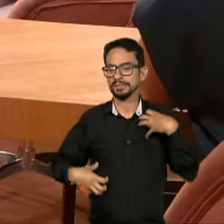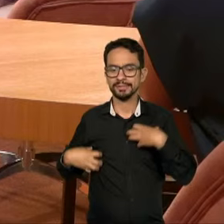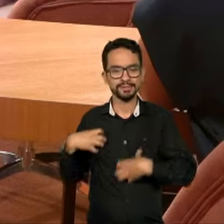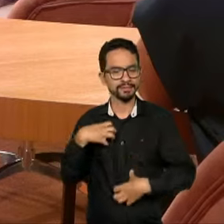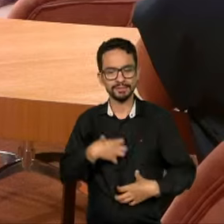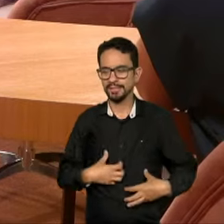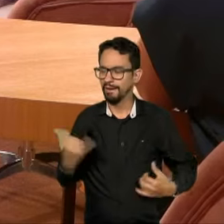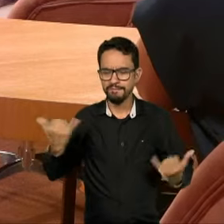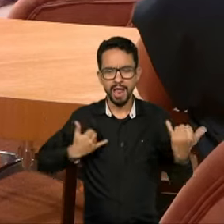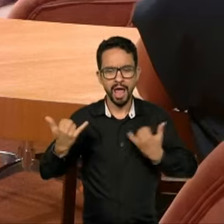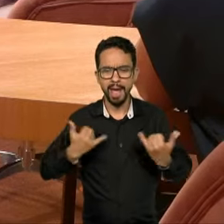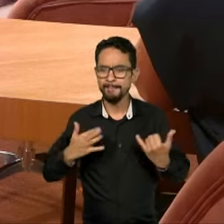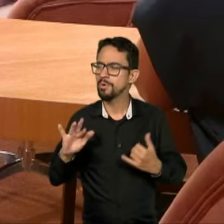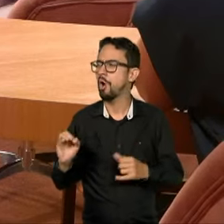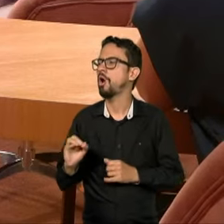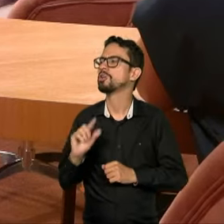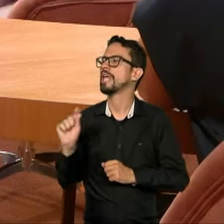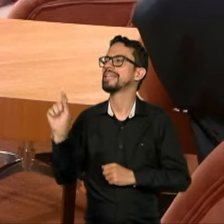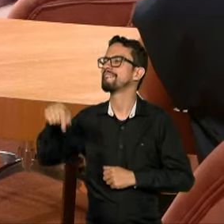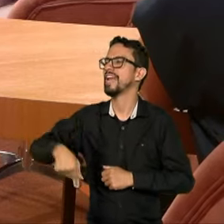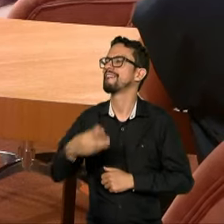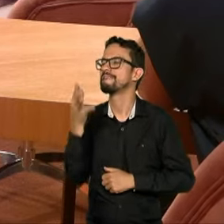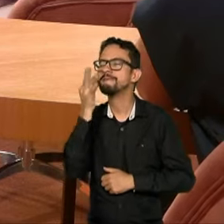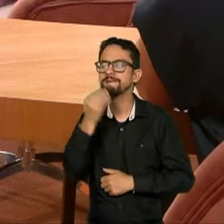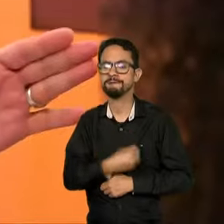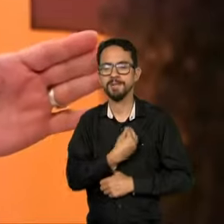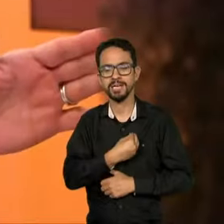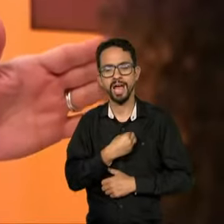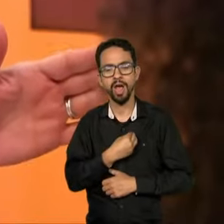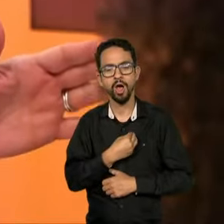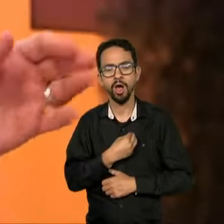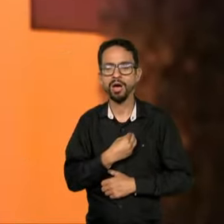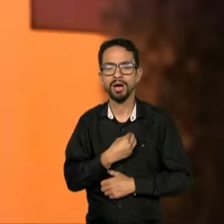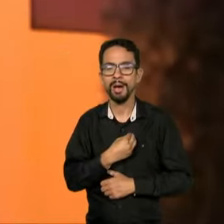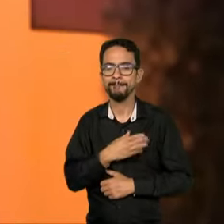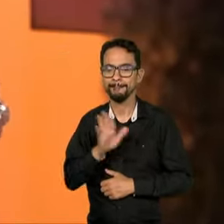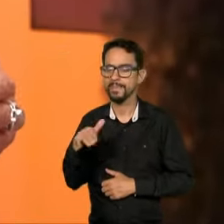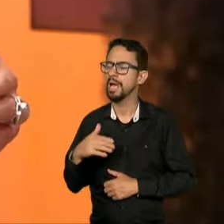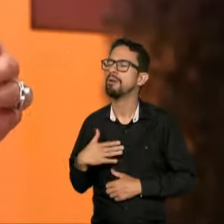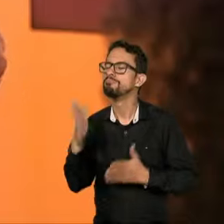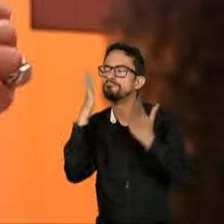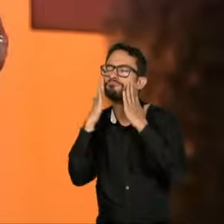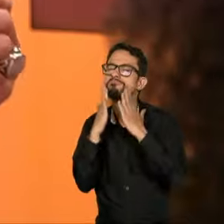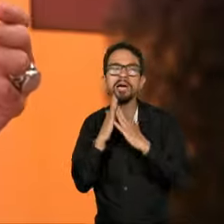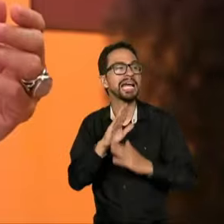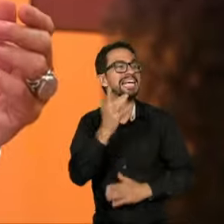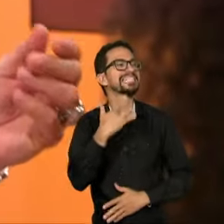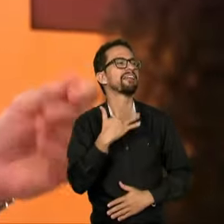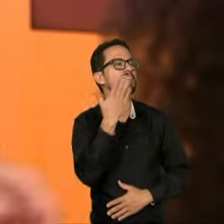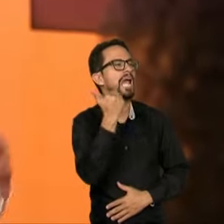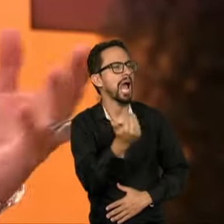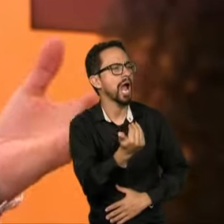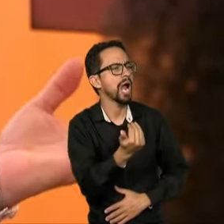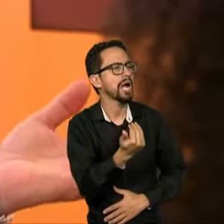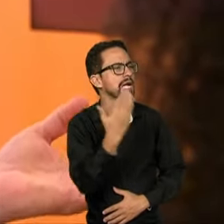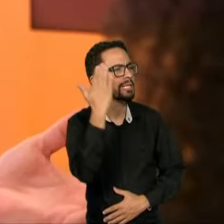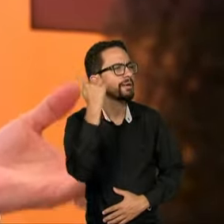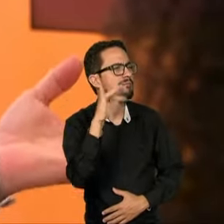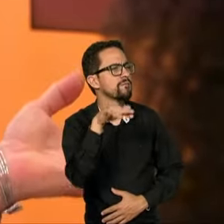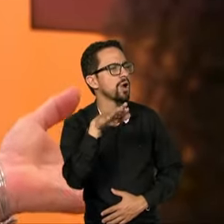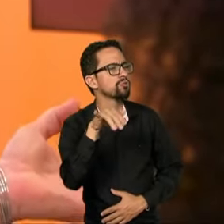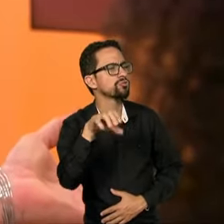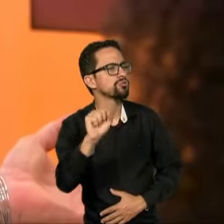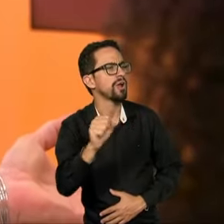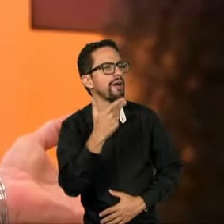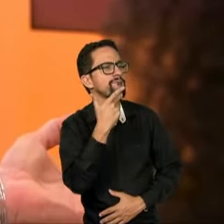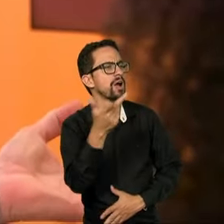pra minha produção, você fala, não quero saber quem tá aqui. Um dia chegou uma menina nova da produção, gente, falou assim, me maquiando lá, ela falou assim, Cissa, vem cá, o Fagundes tá aí,